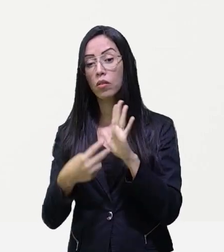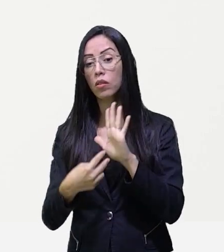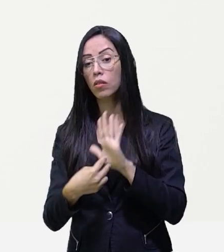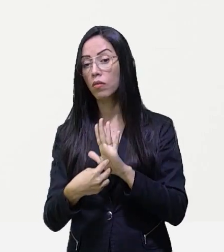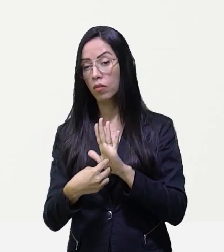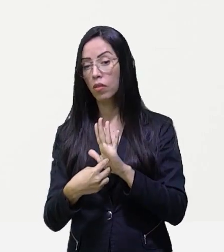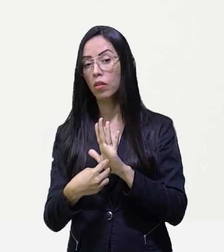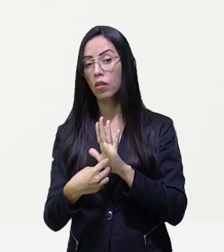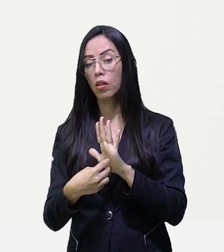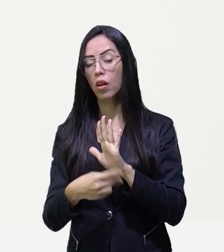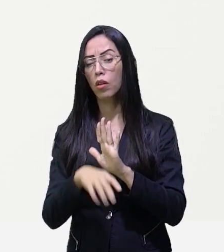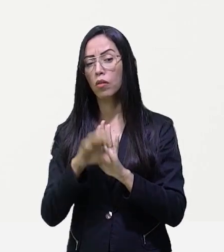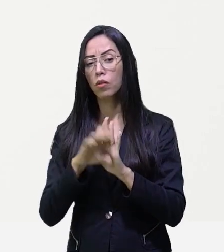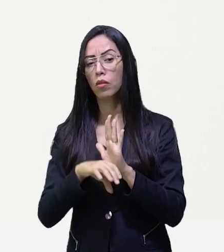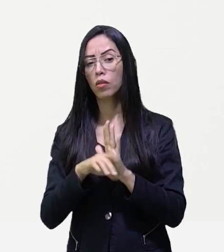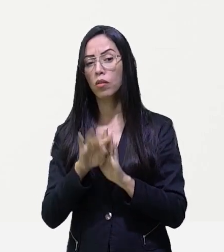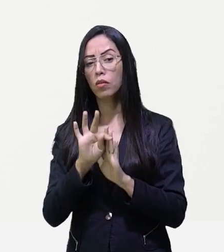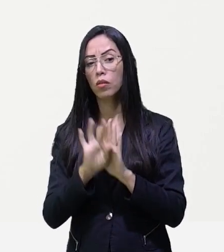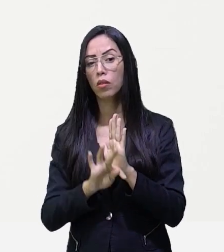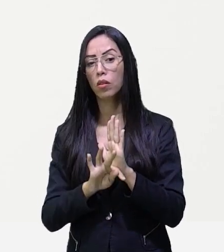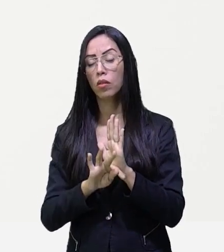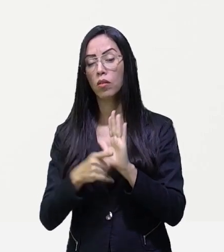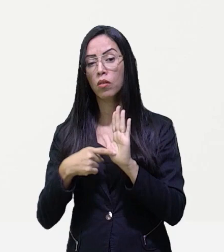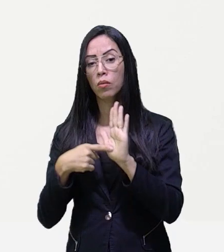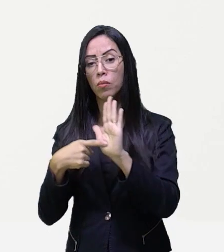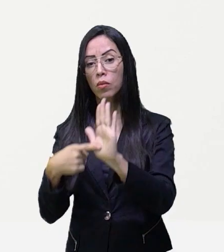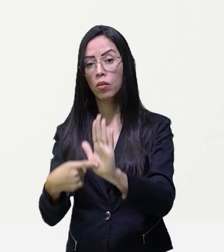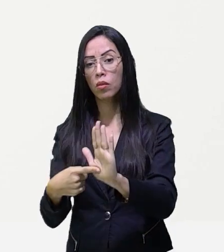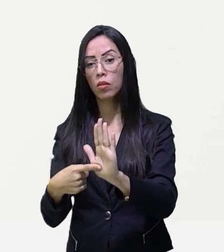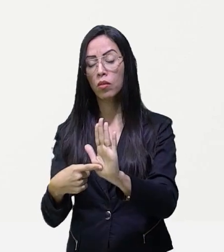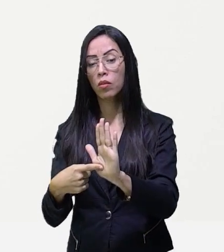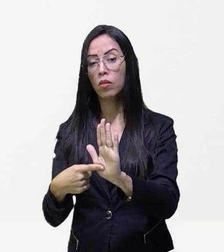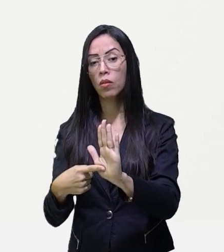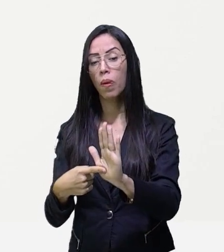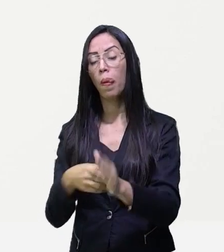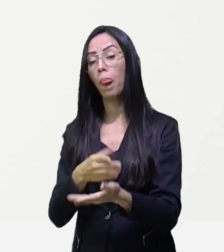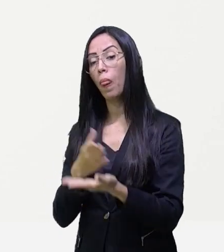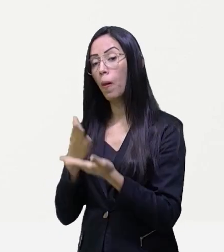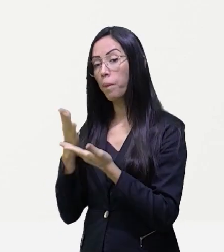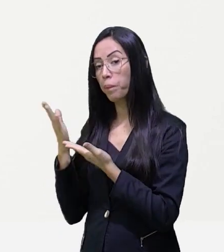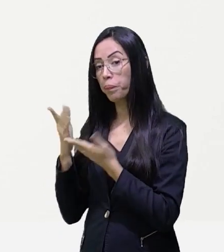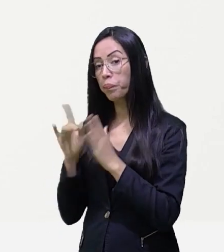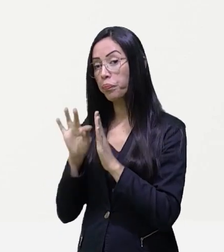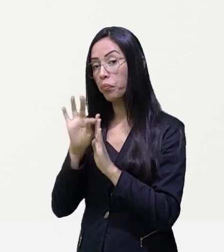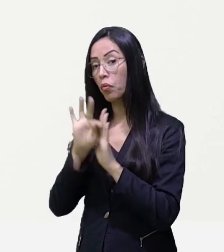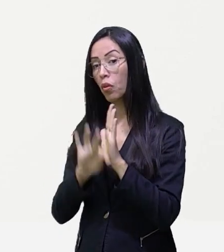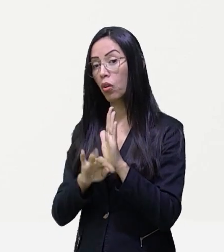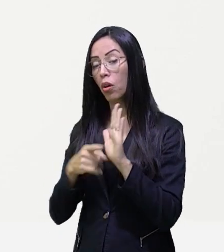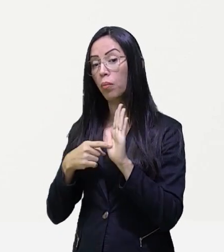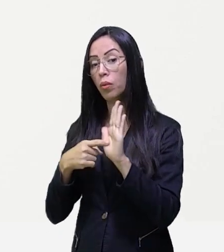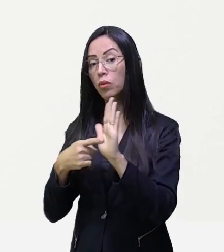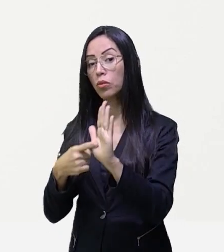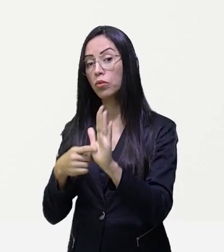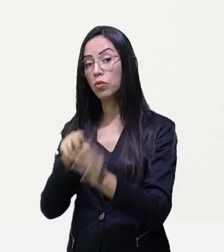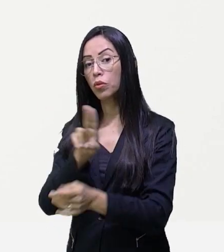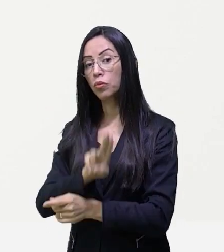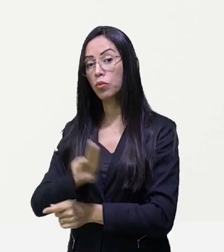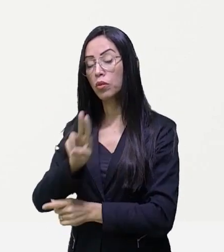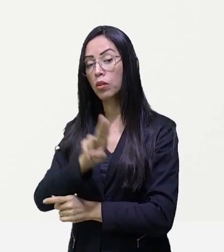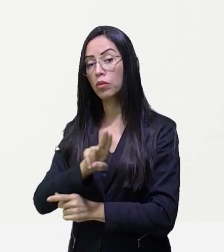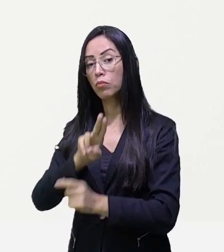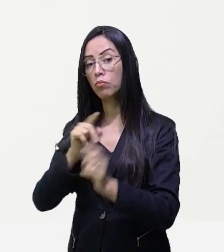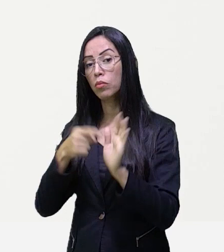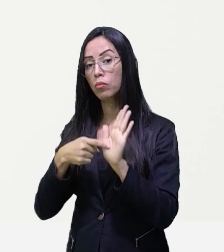do conceito do texto expositivo. O texto expositivo, ele é usado para